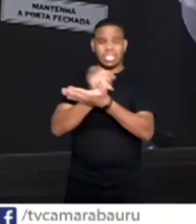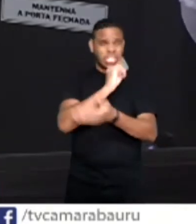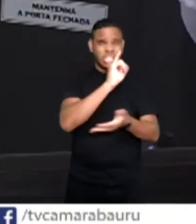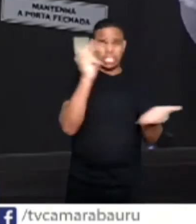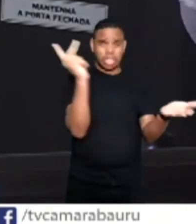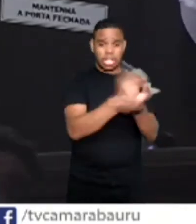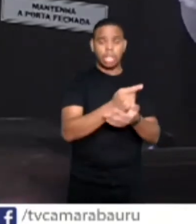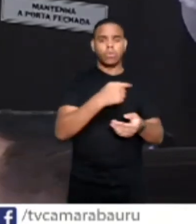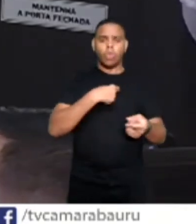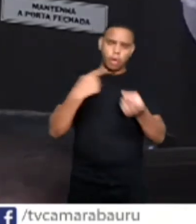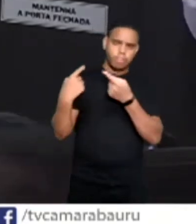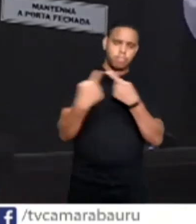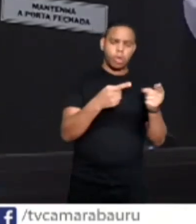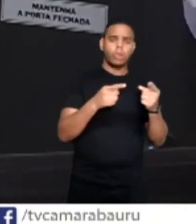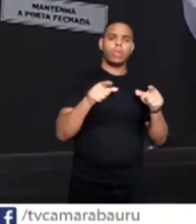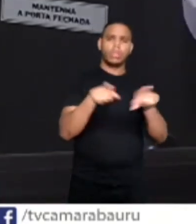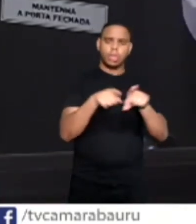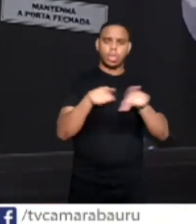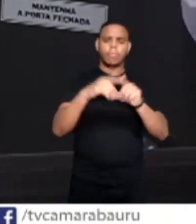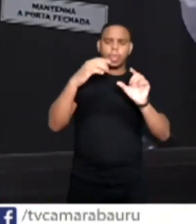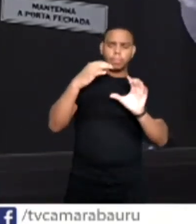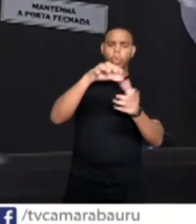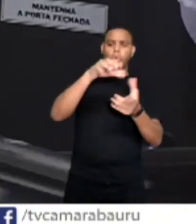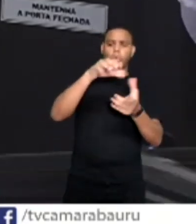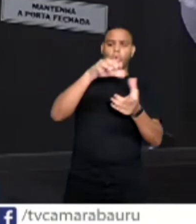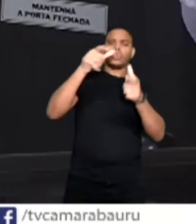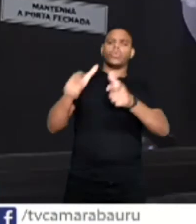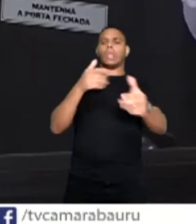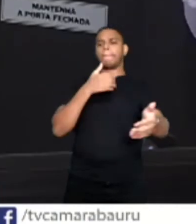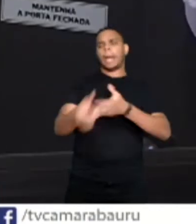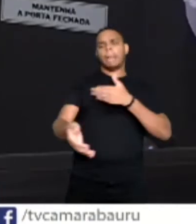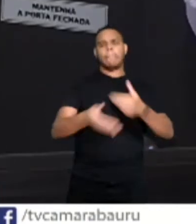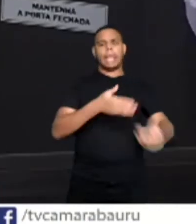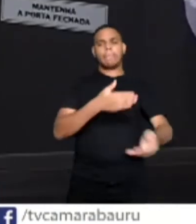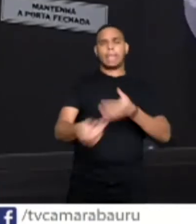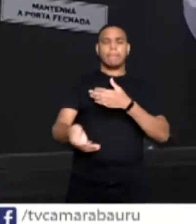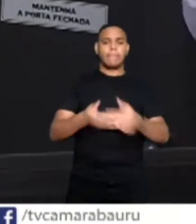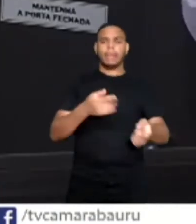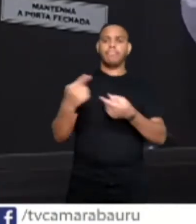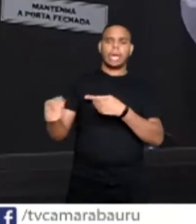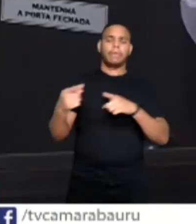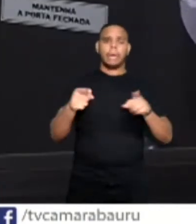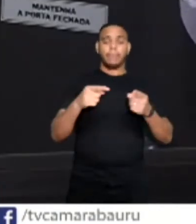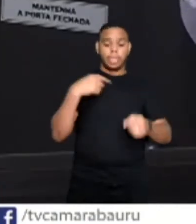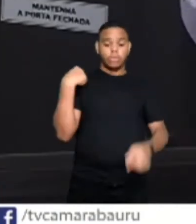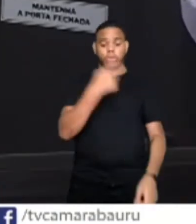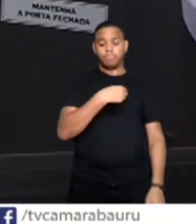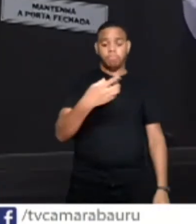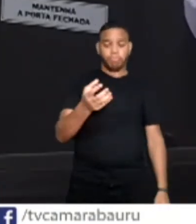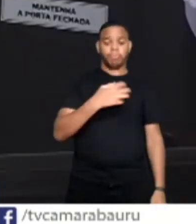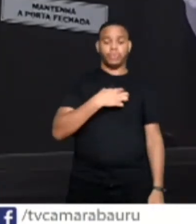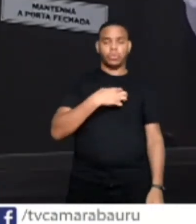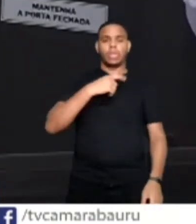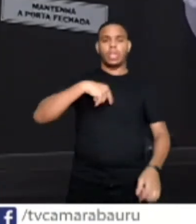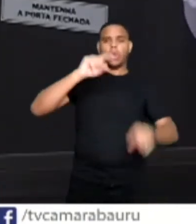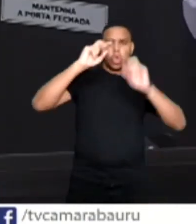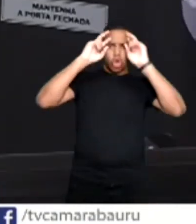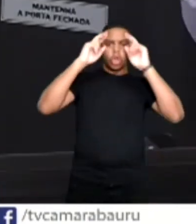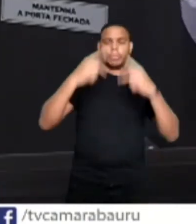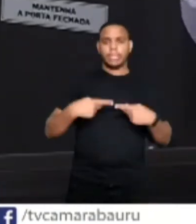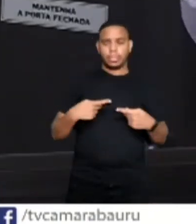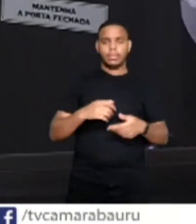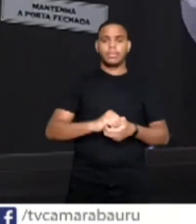como em qualquer lugar do mundo, na essência do que somos. Somos humanos.